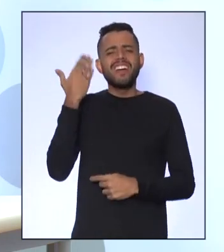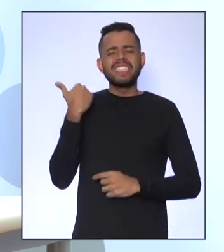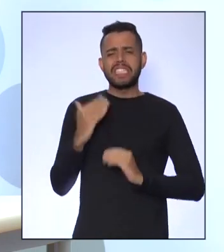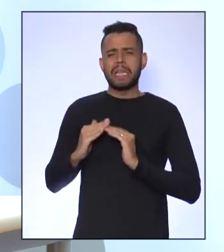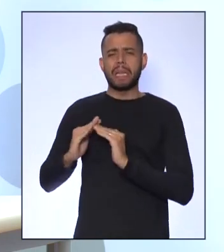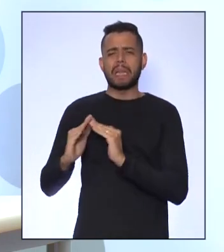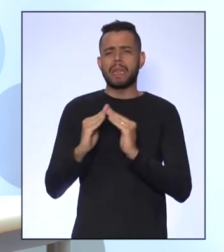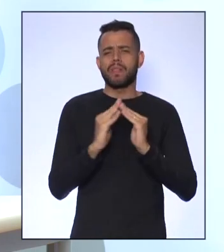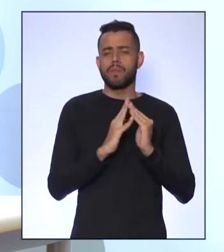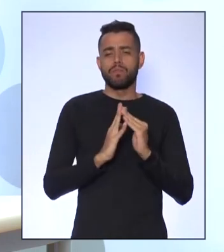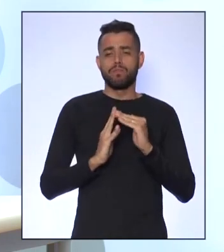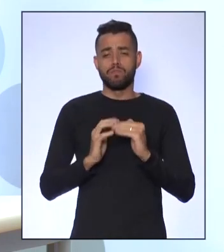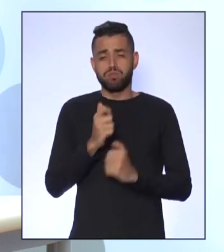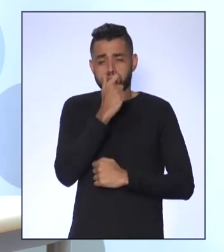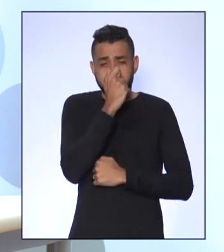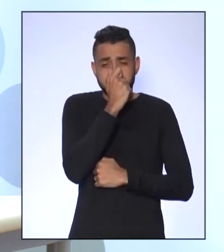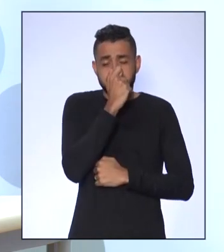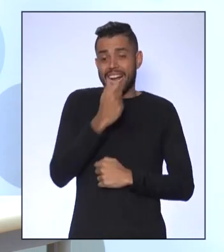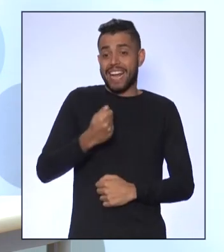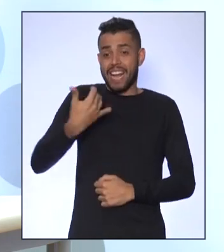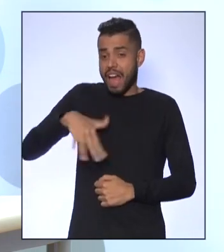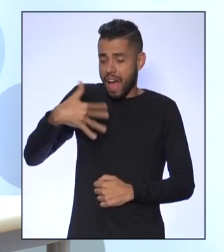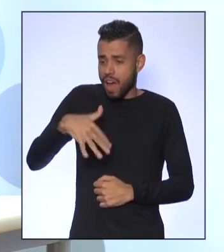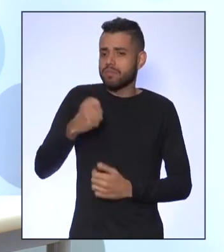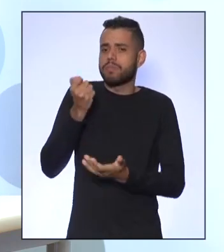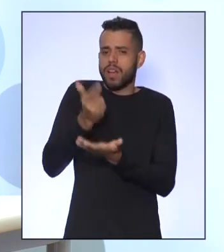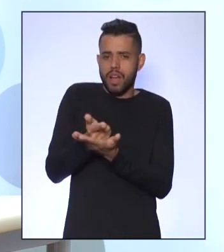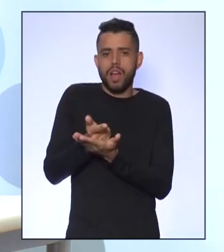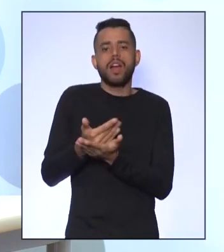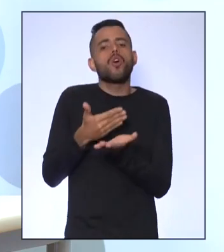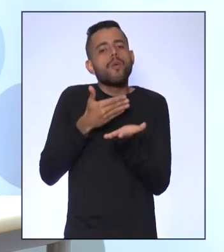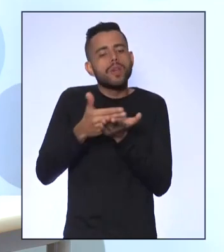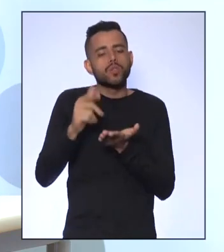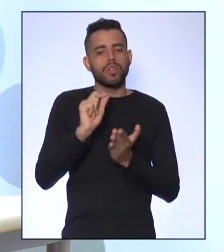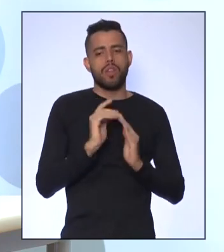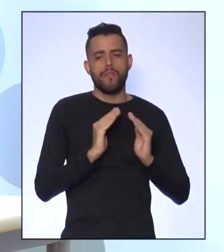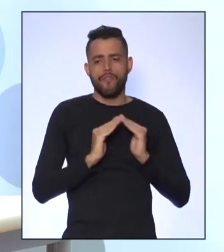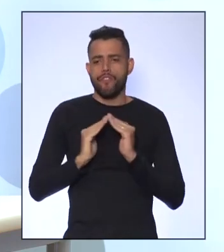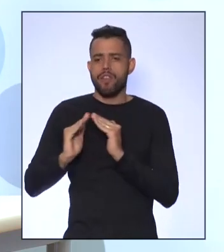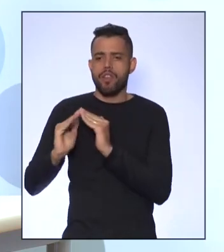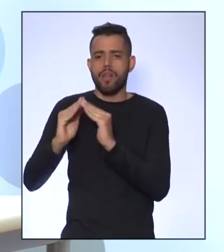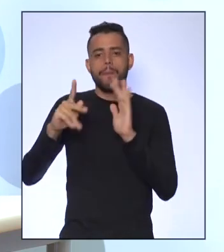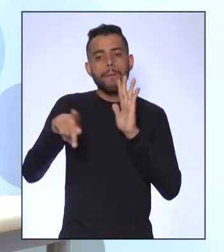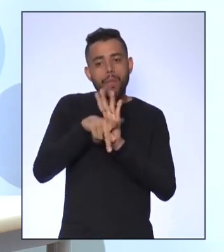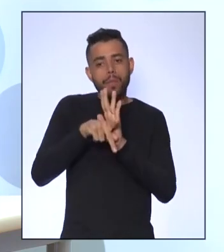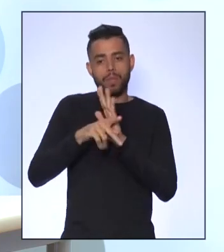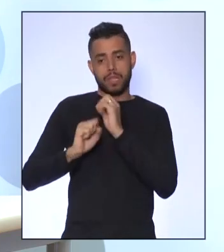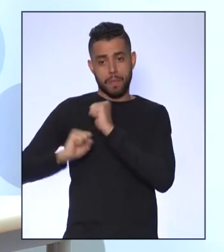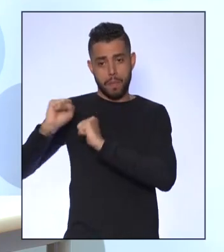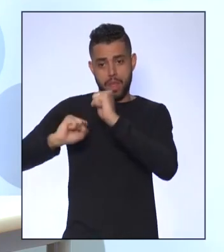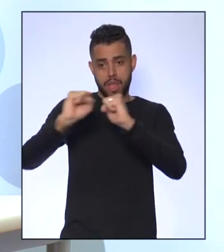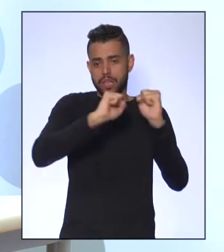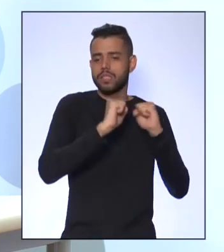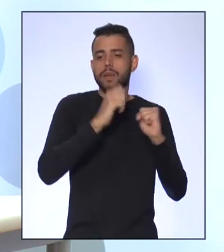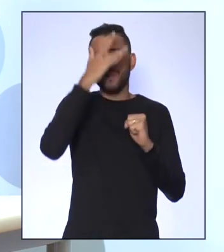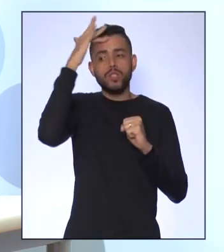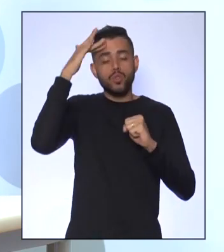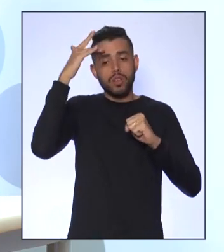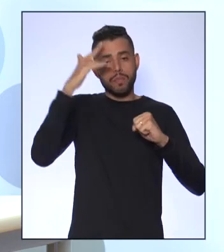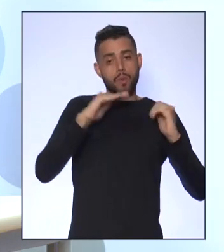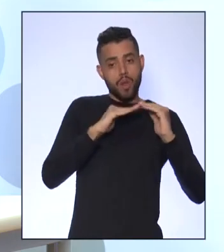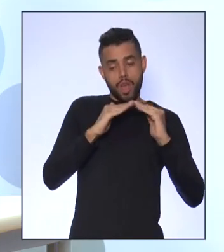caro viver. Então começou a se produzir as vilas operárias, para essas pessoas ficarem próximas ao seu